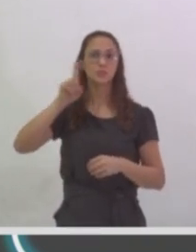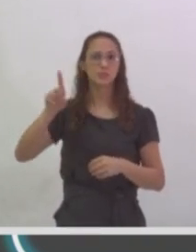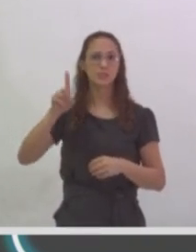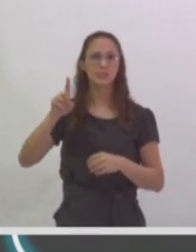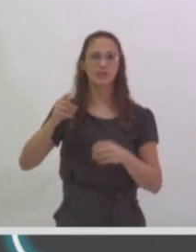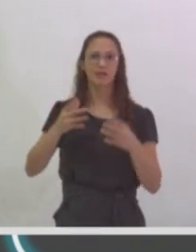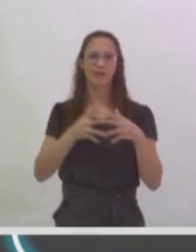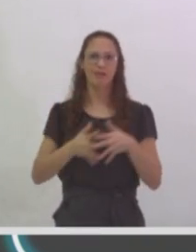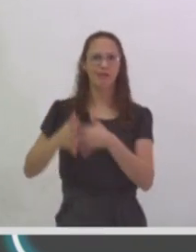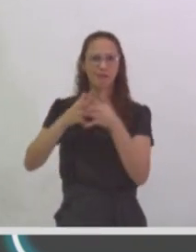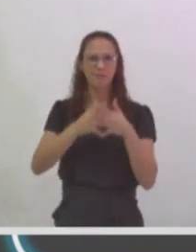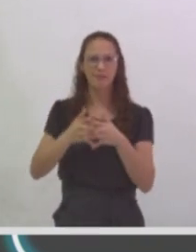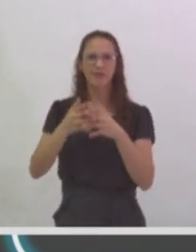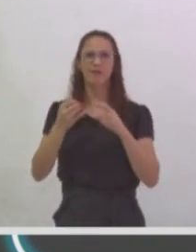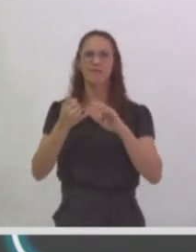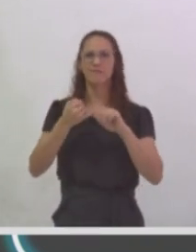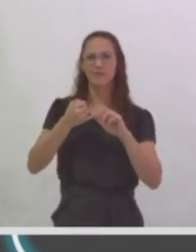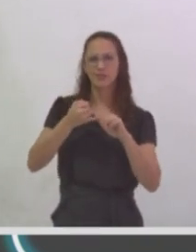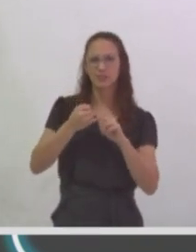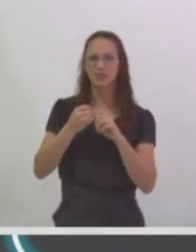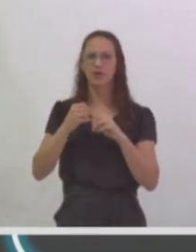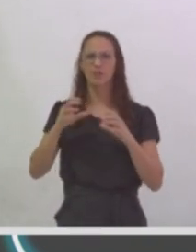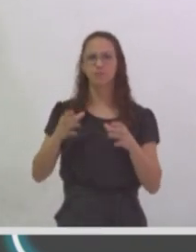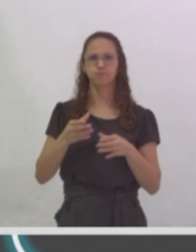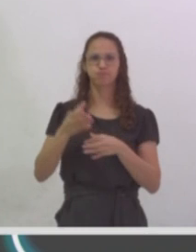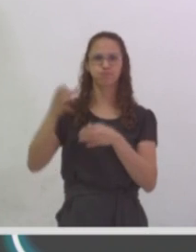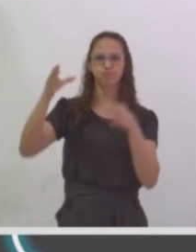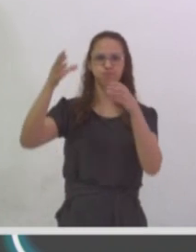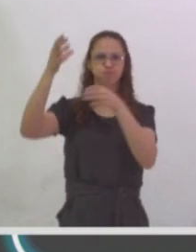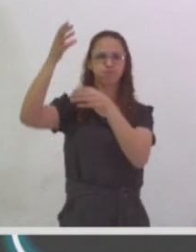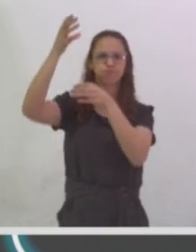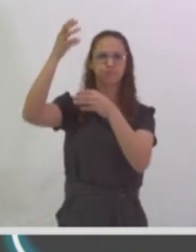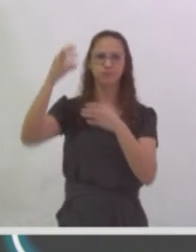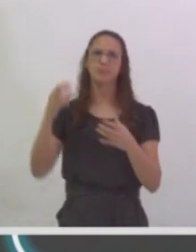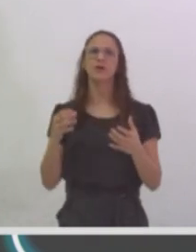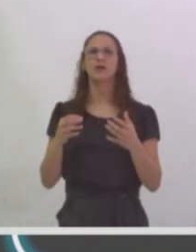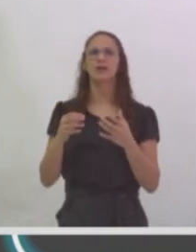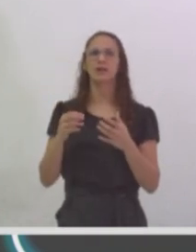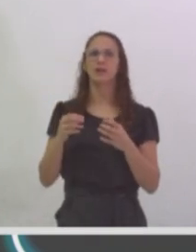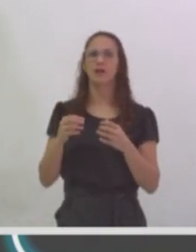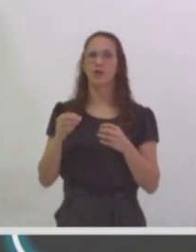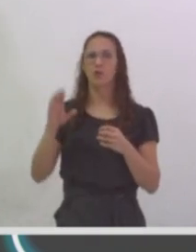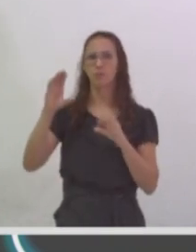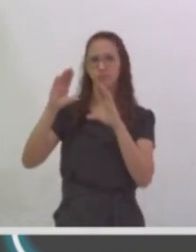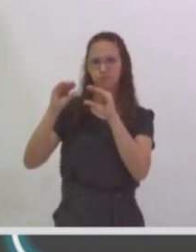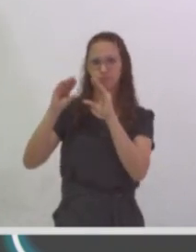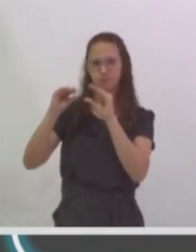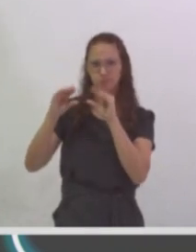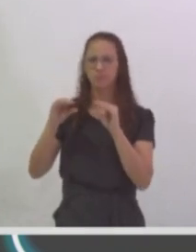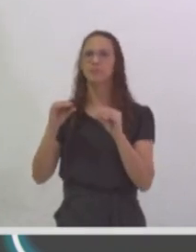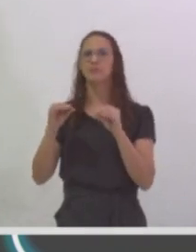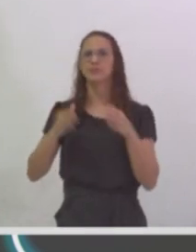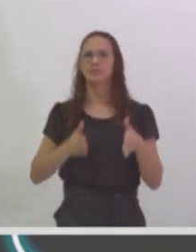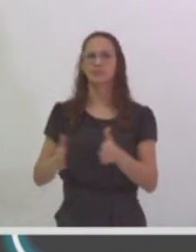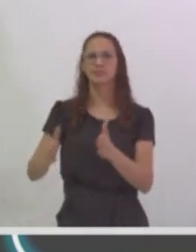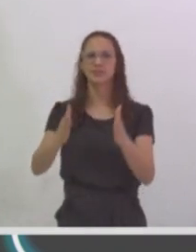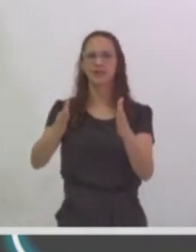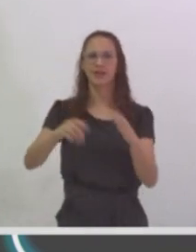caminhão, feijão, balão, algodão, estrada,